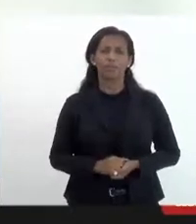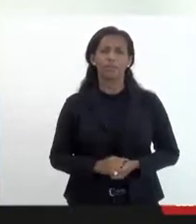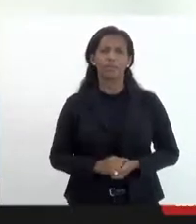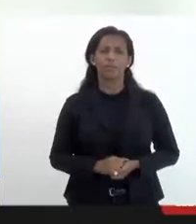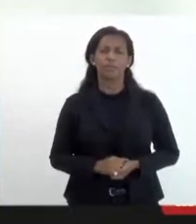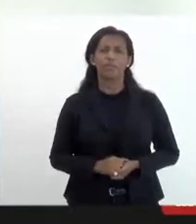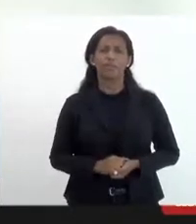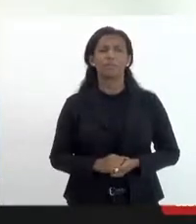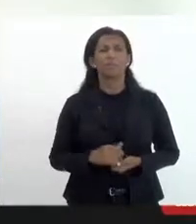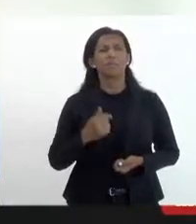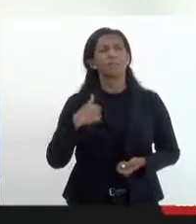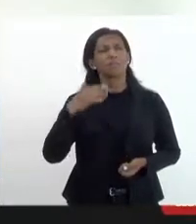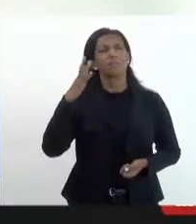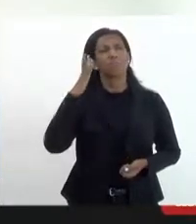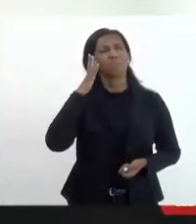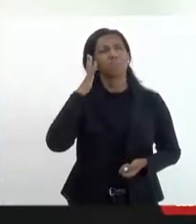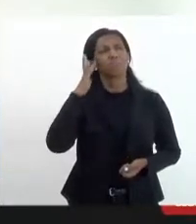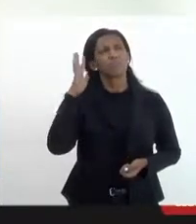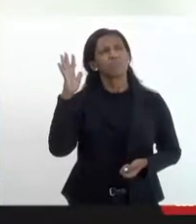e fiquei assim